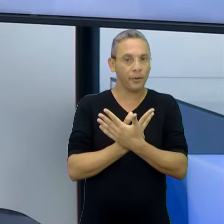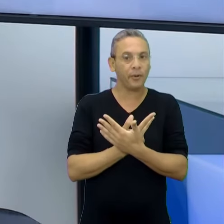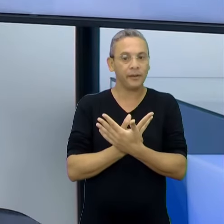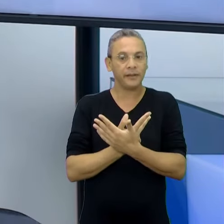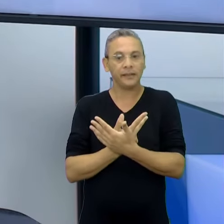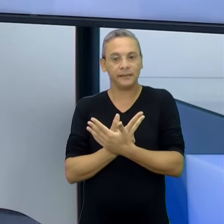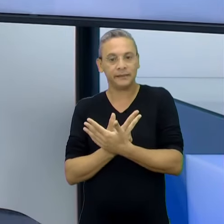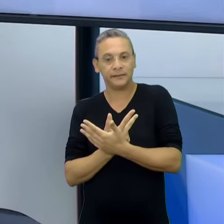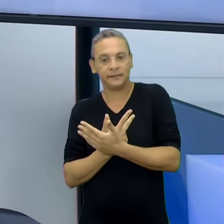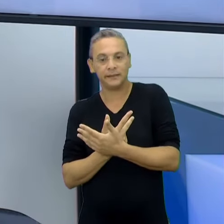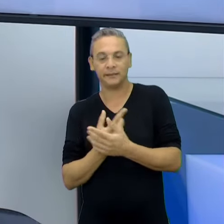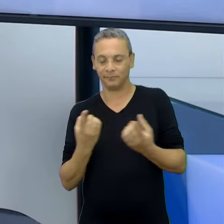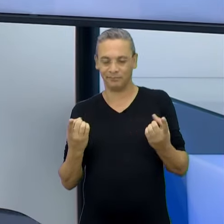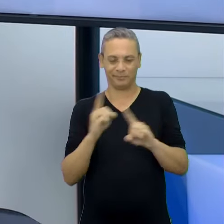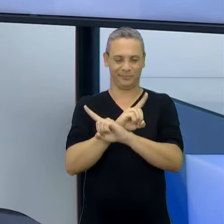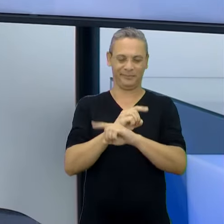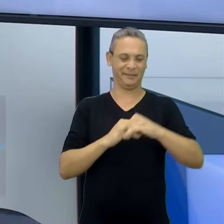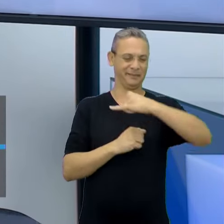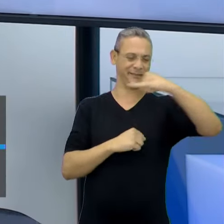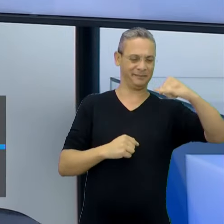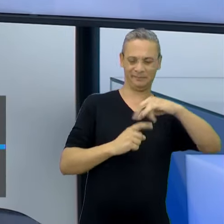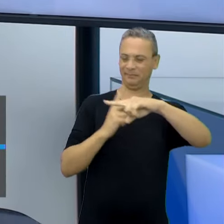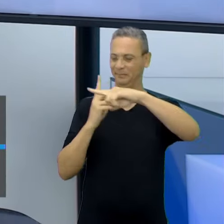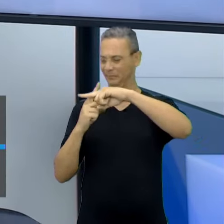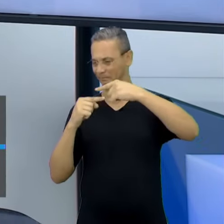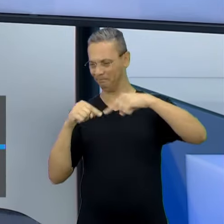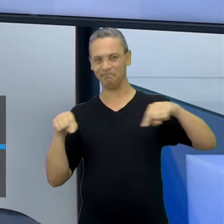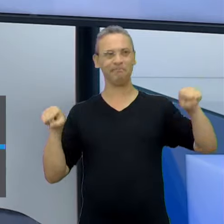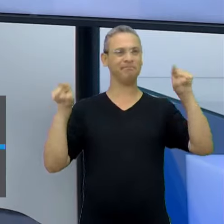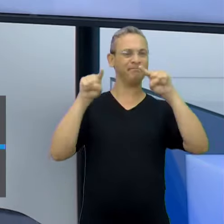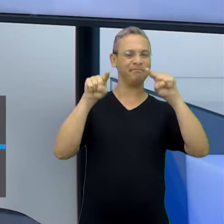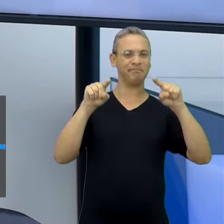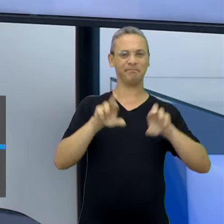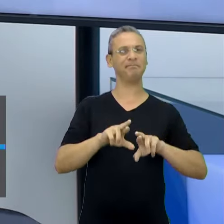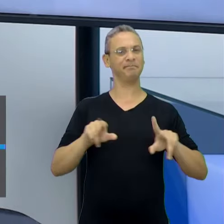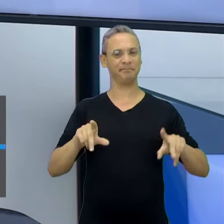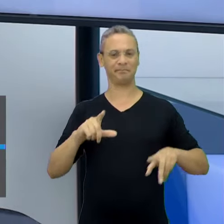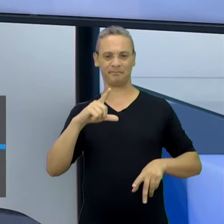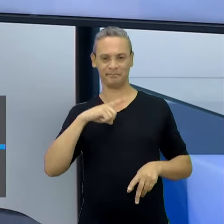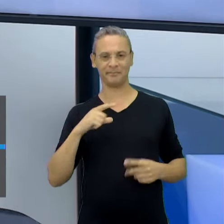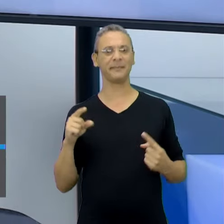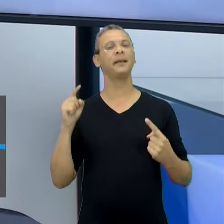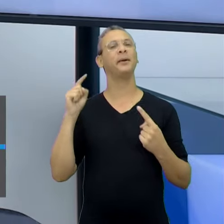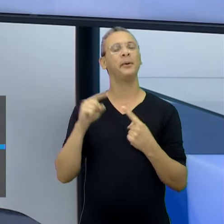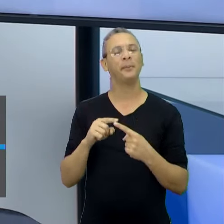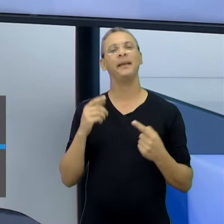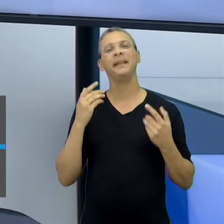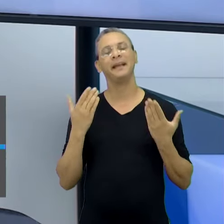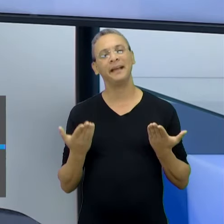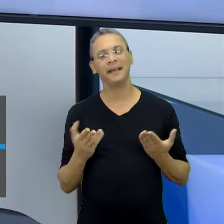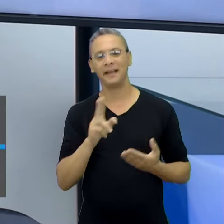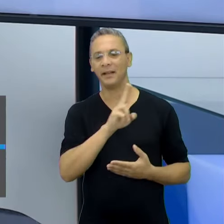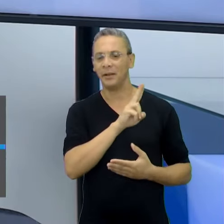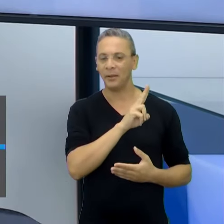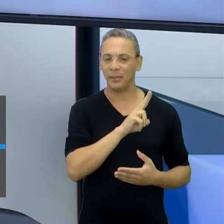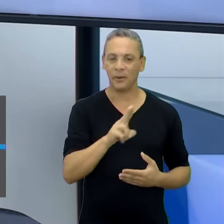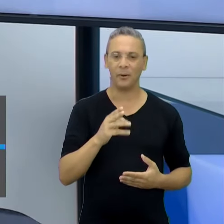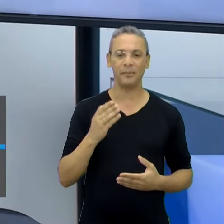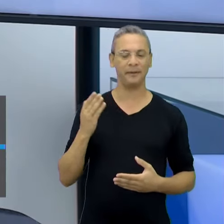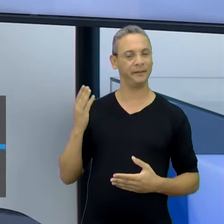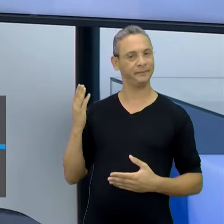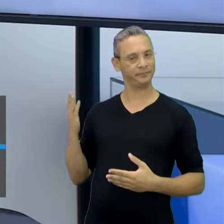são contrários, né? Eles são bem diferentes, há uma diferença entre eles, é isso daí. A gente chama isso daqui,